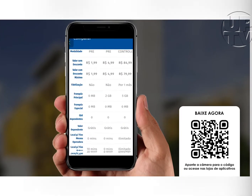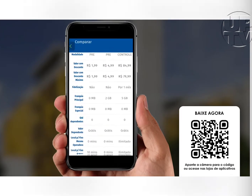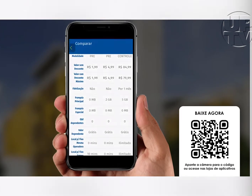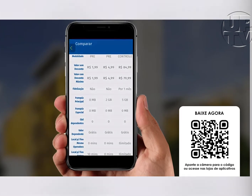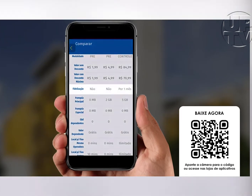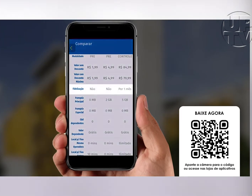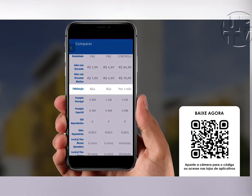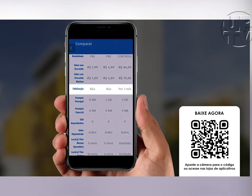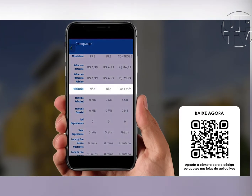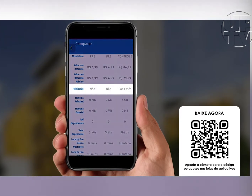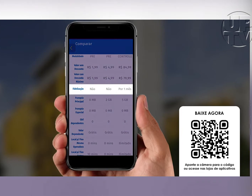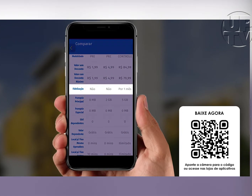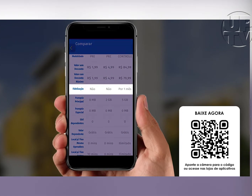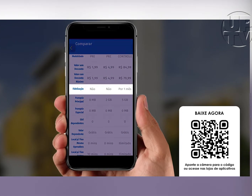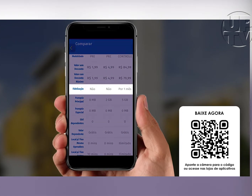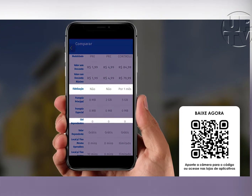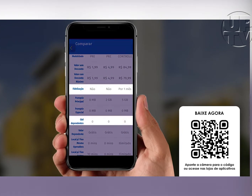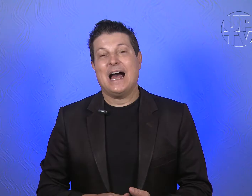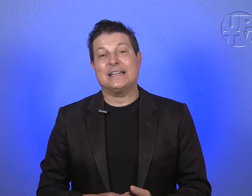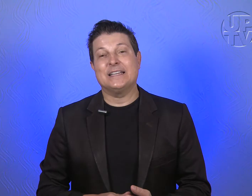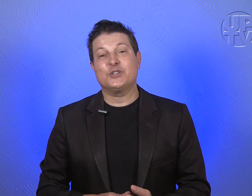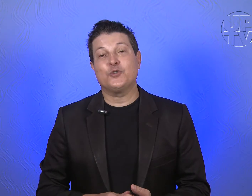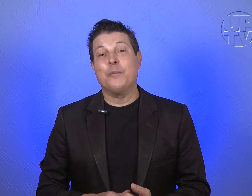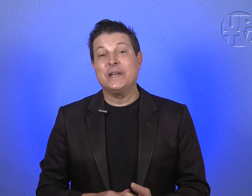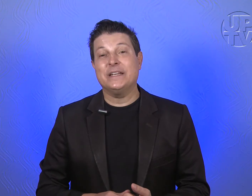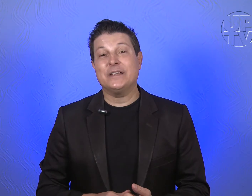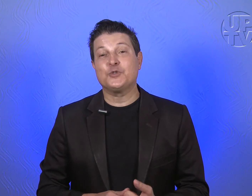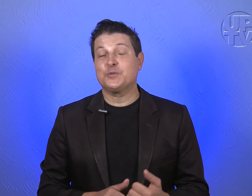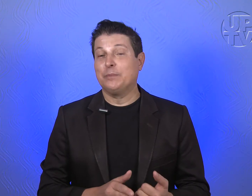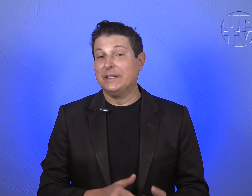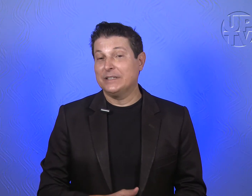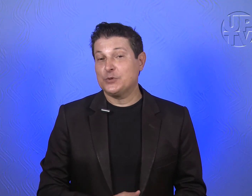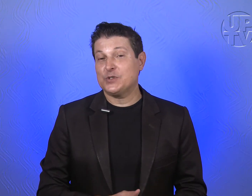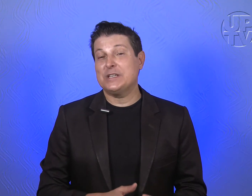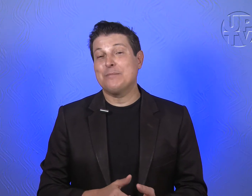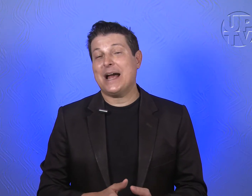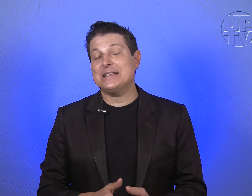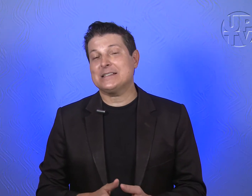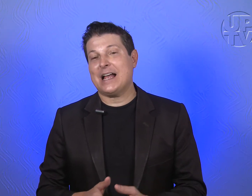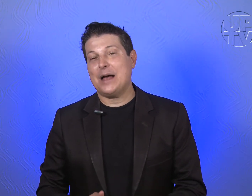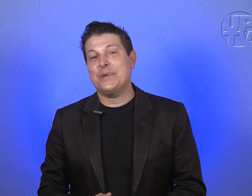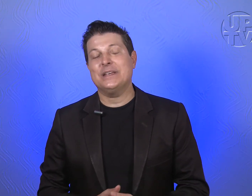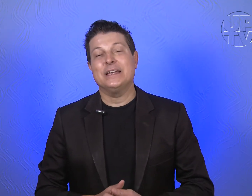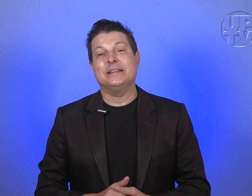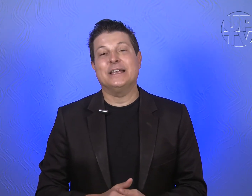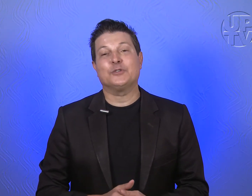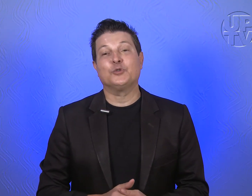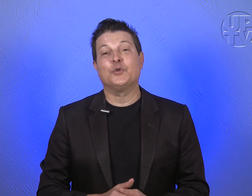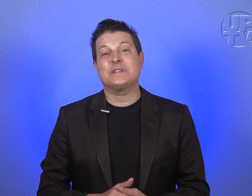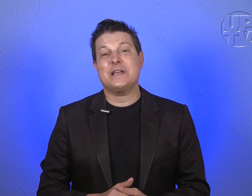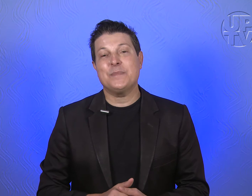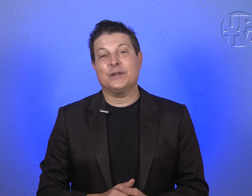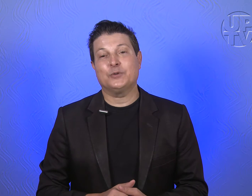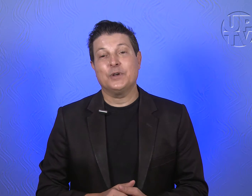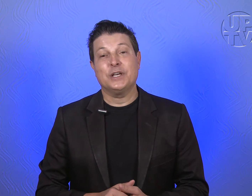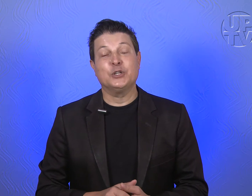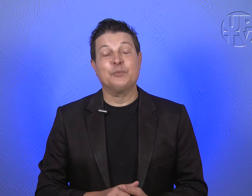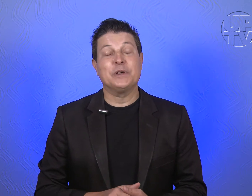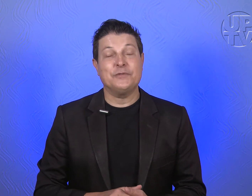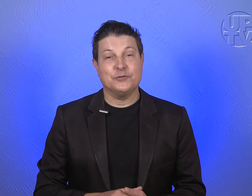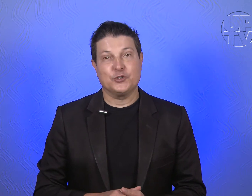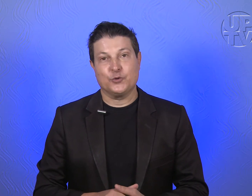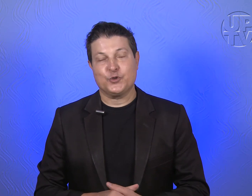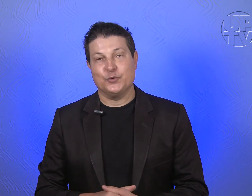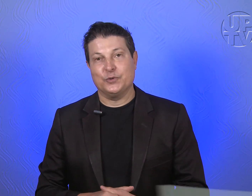para ajudar os consumidores a descobrirem os planos que mais cabem dentro do orçamento e